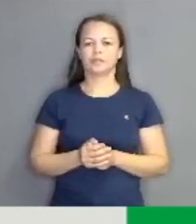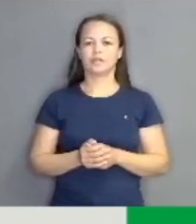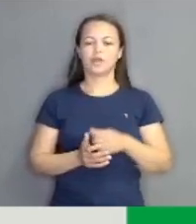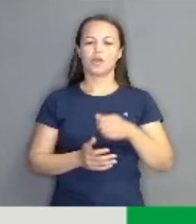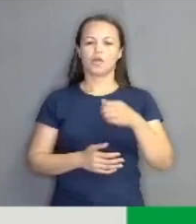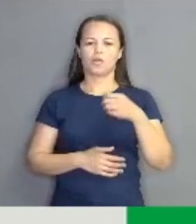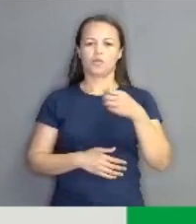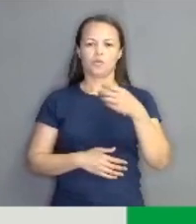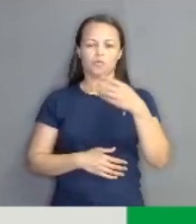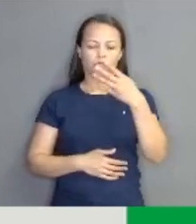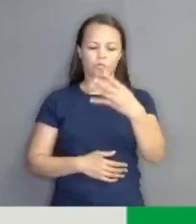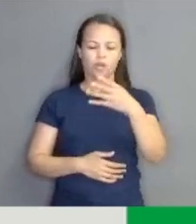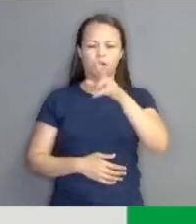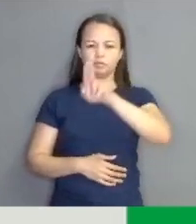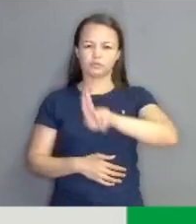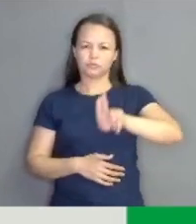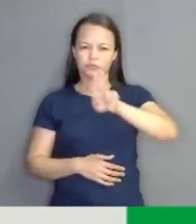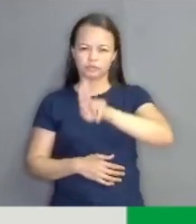4